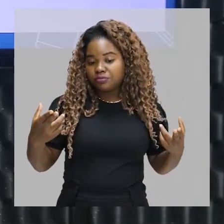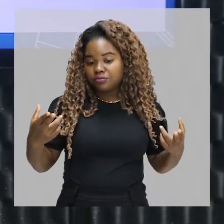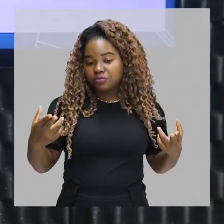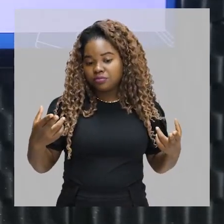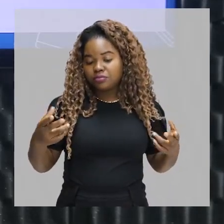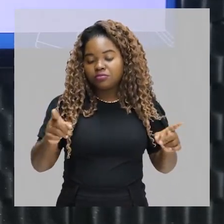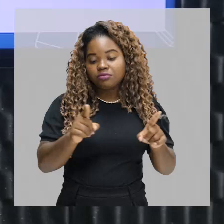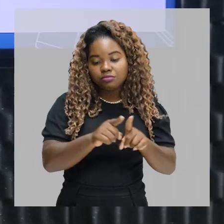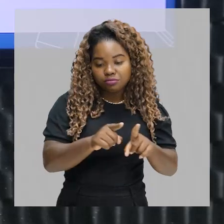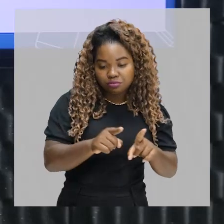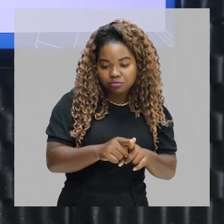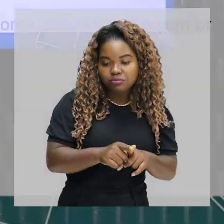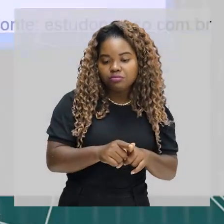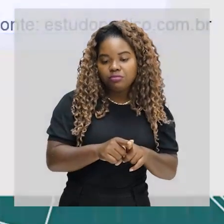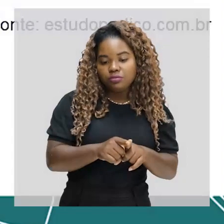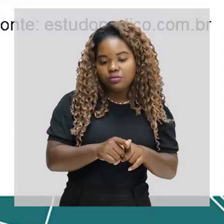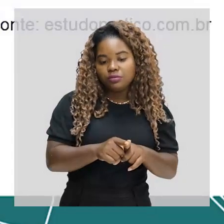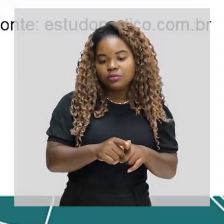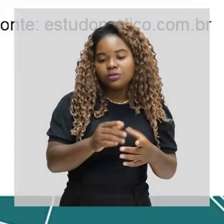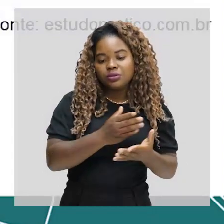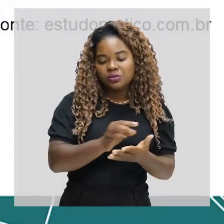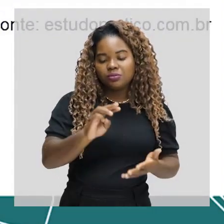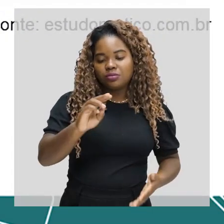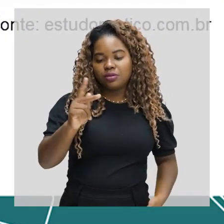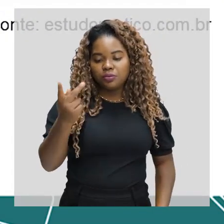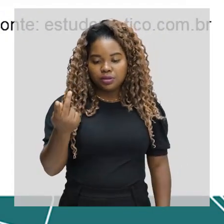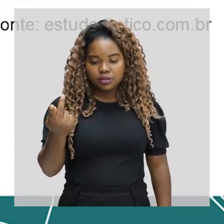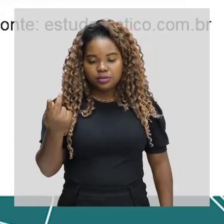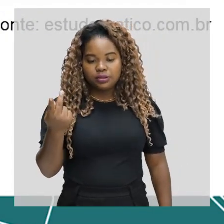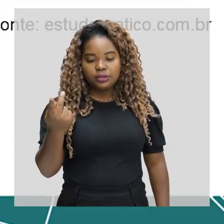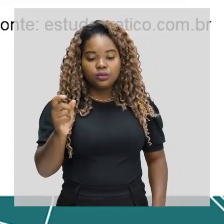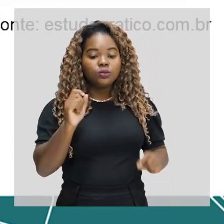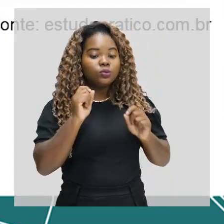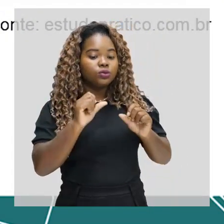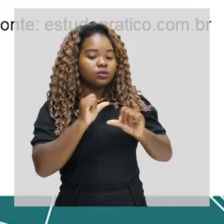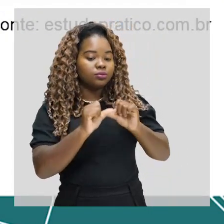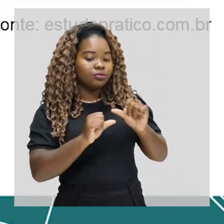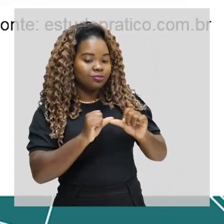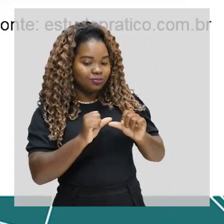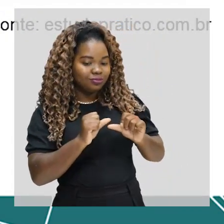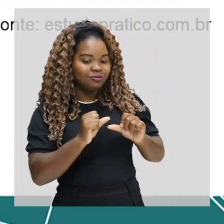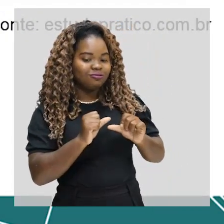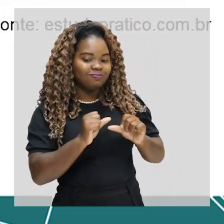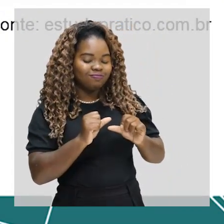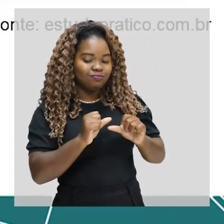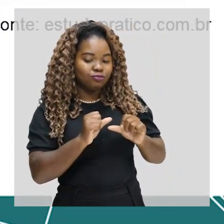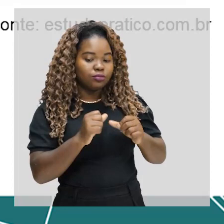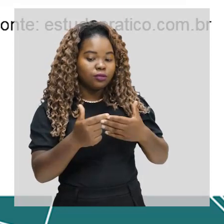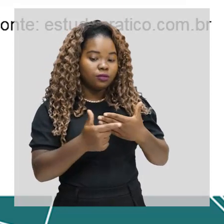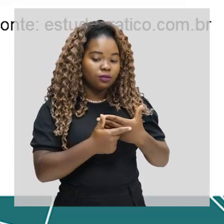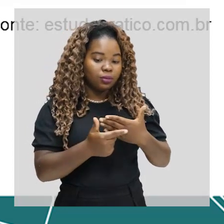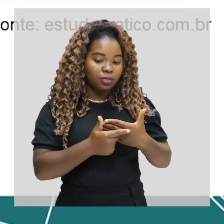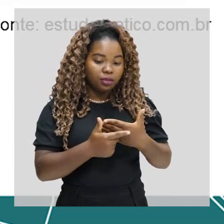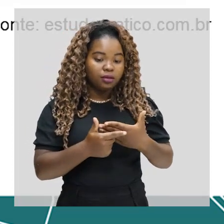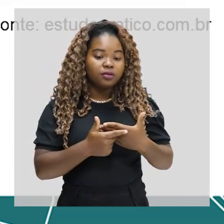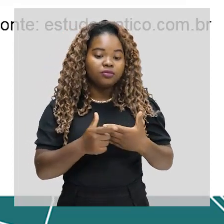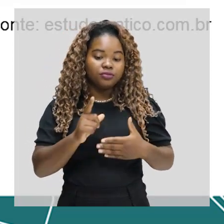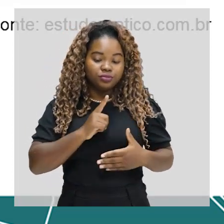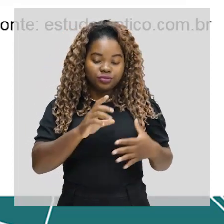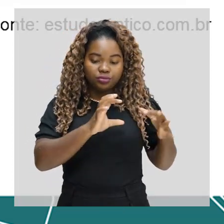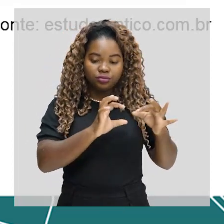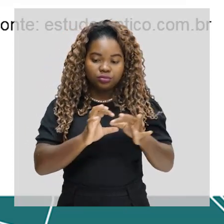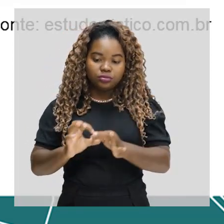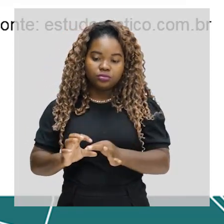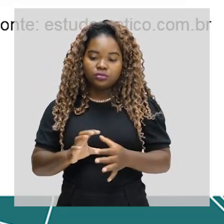São também as palavrinhas que começam com WH. O que muda é a função que esse pronome exerce em um